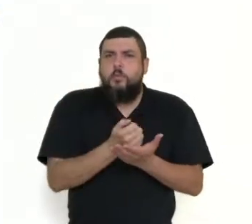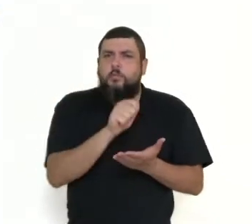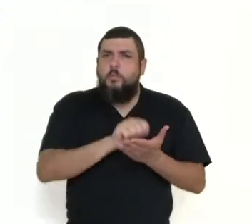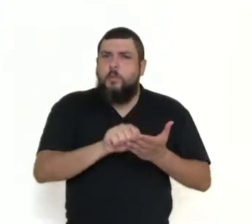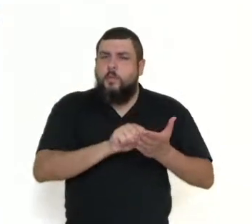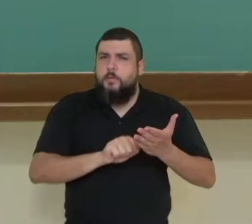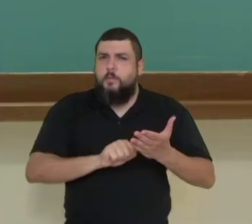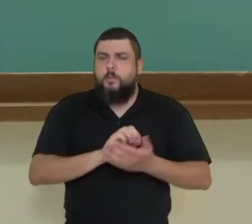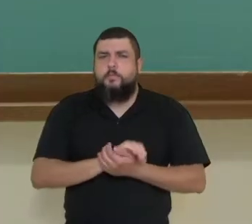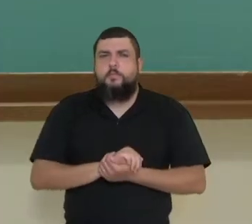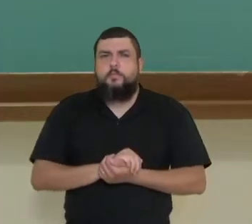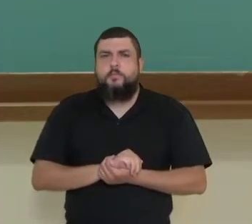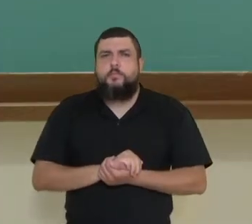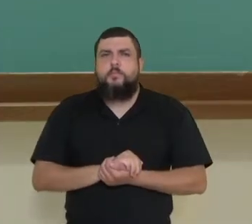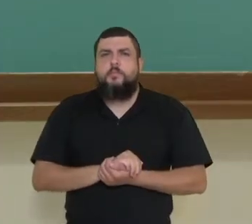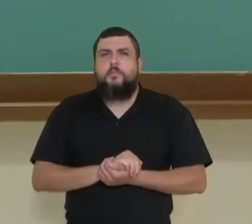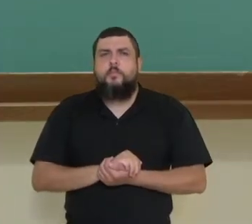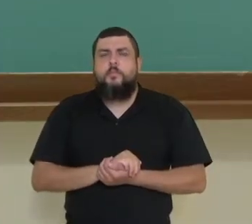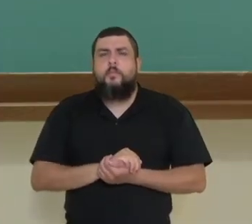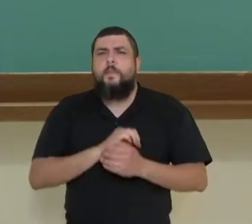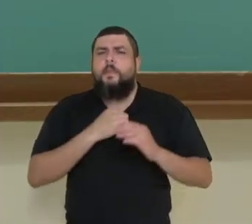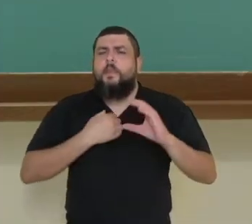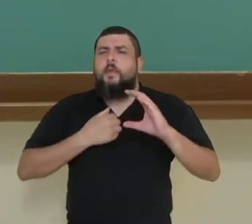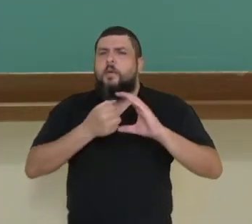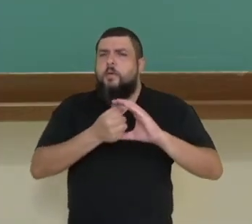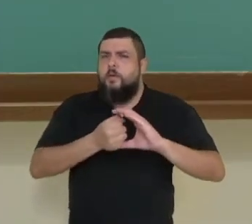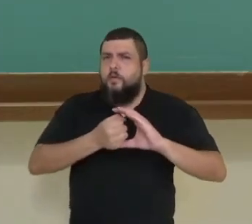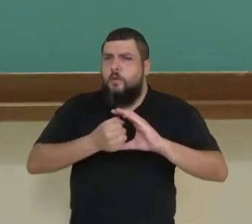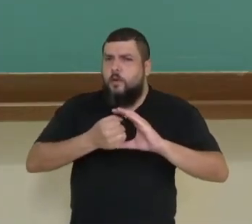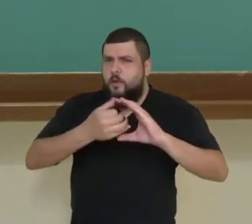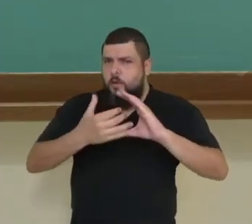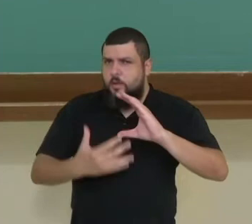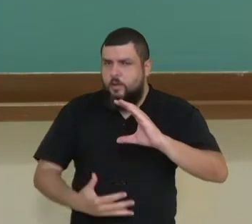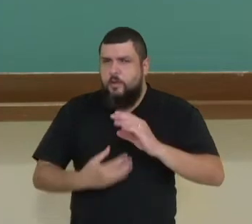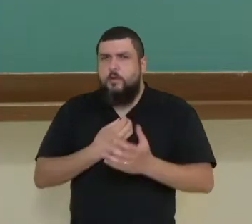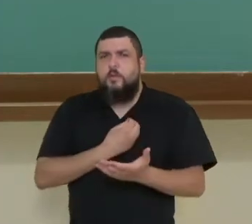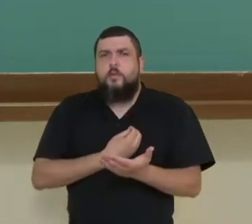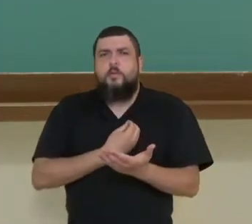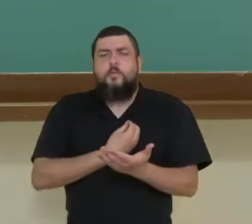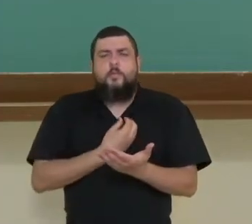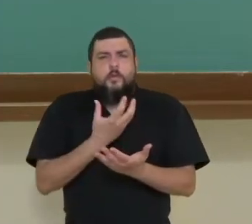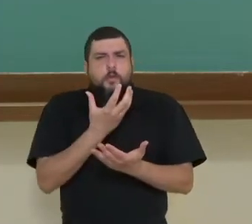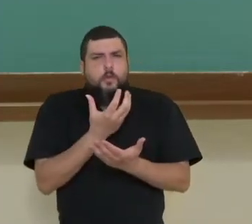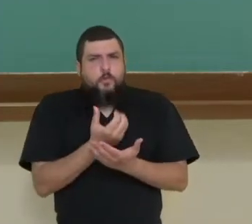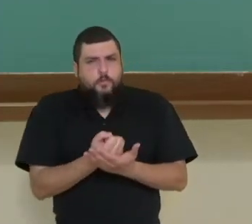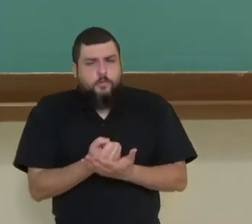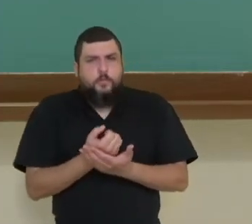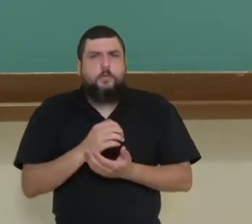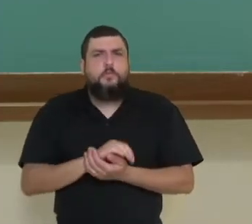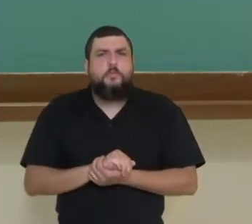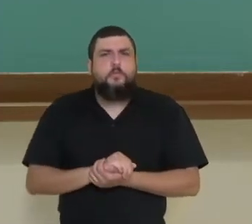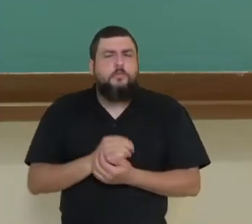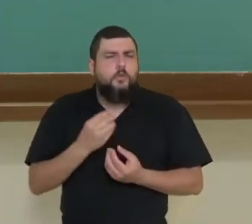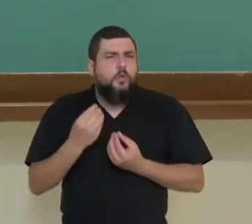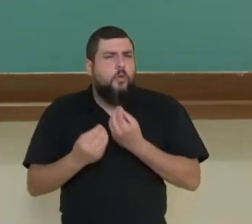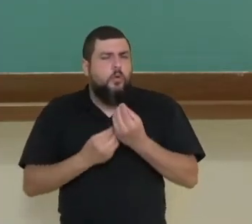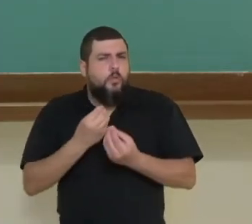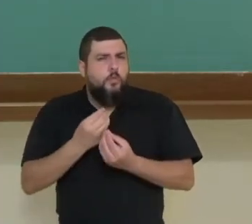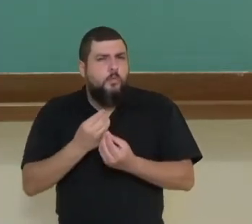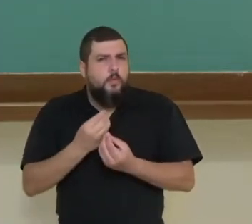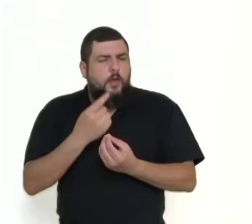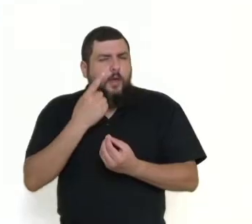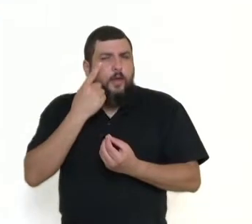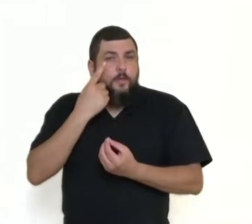Quais características devem ter, então, as biografias que lemos, as biografias que escrevemos? Vamos aqui na